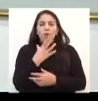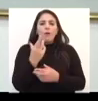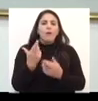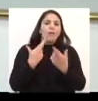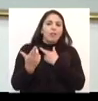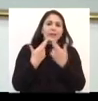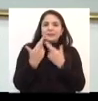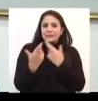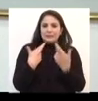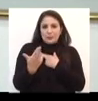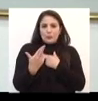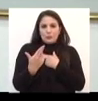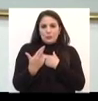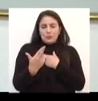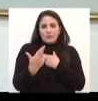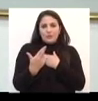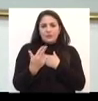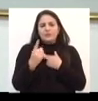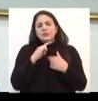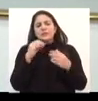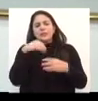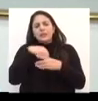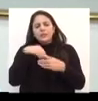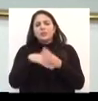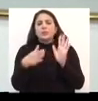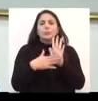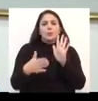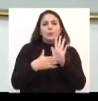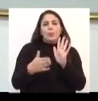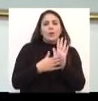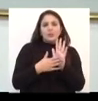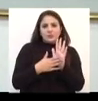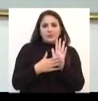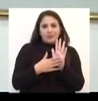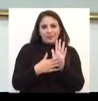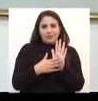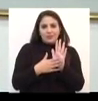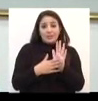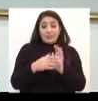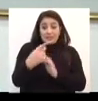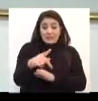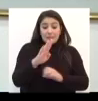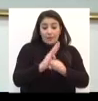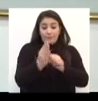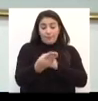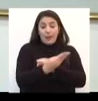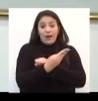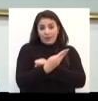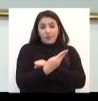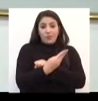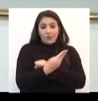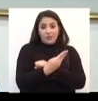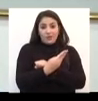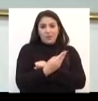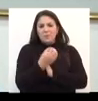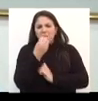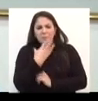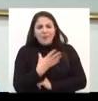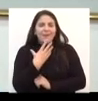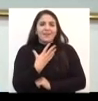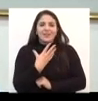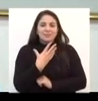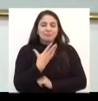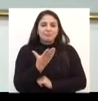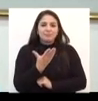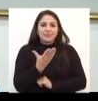relação, né, dentro dos propósitos de se tornar aquele bairro ali um bairro